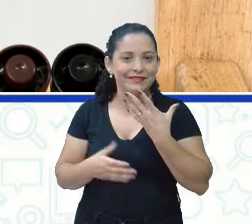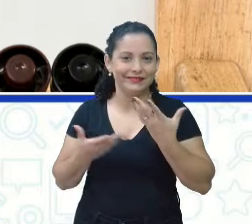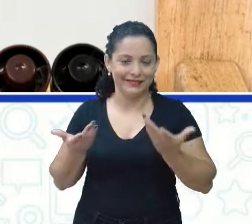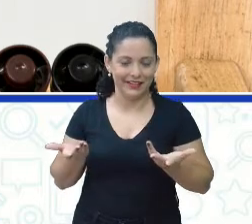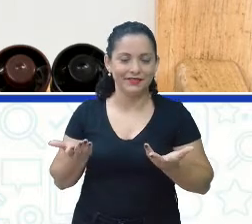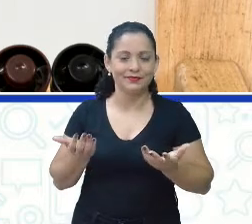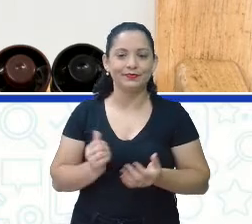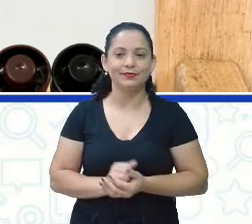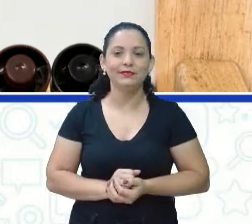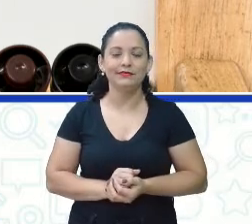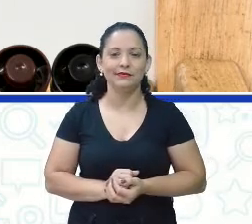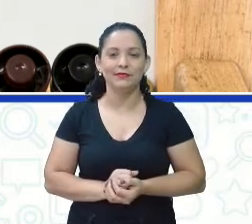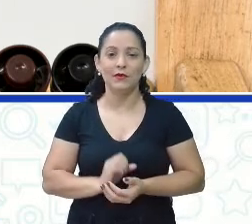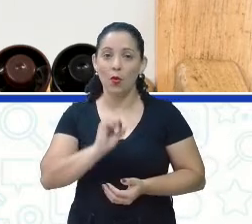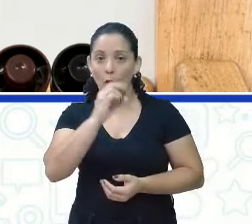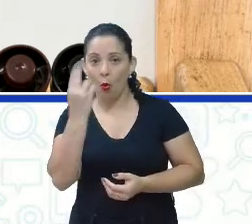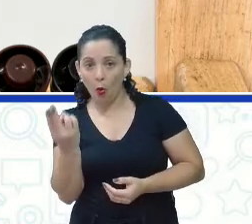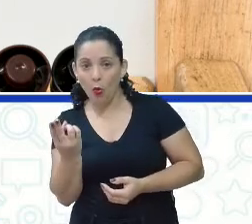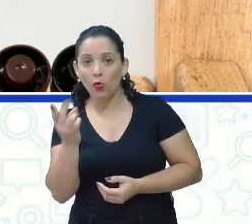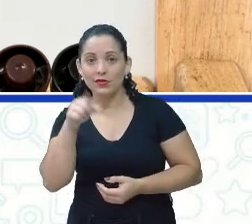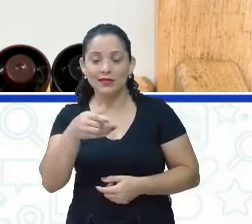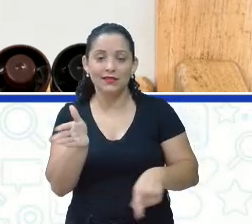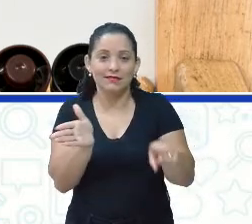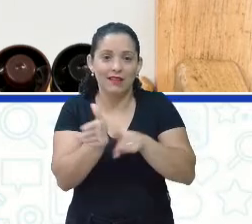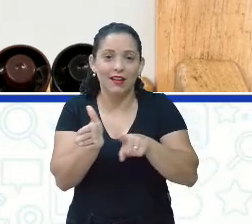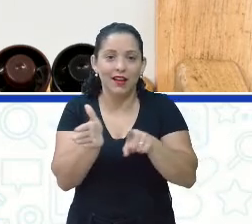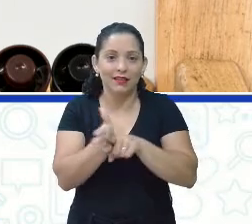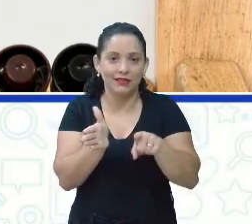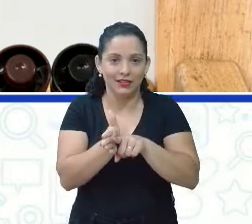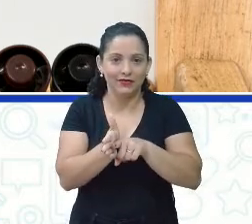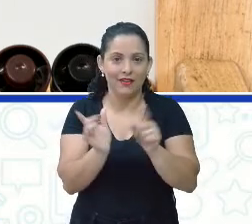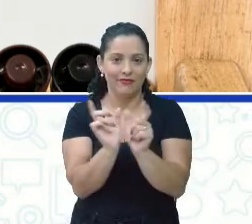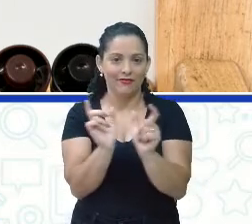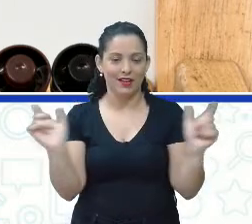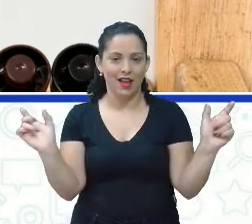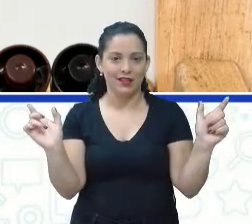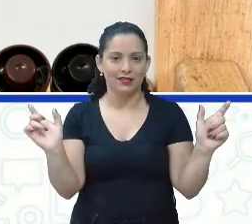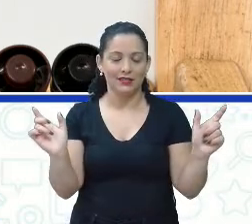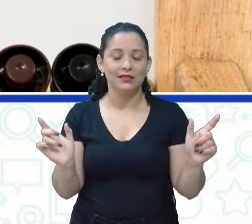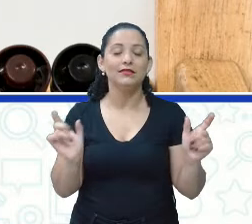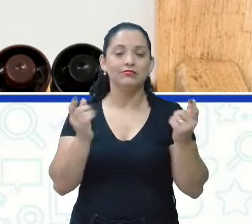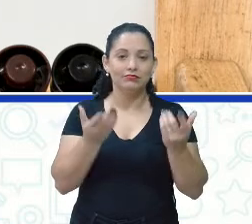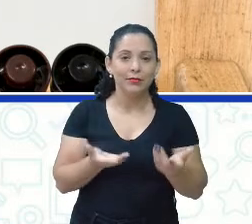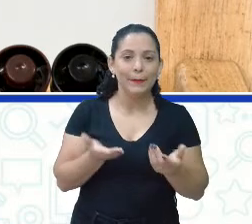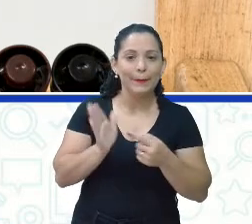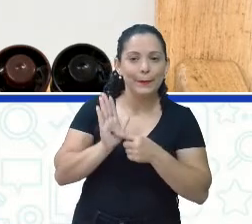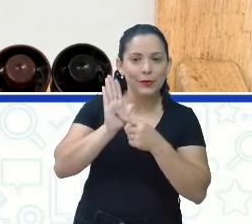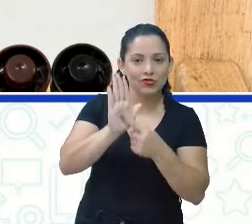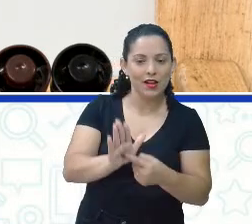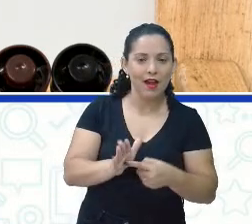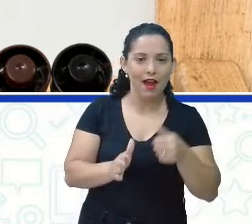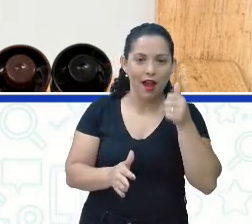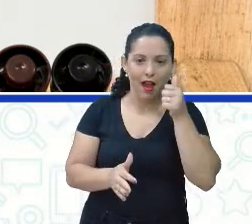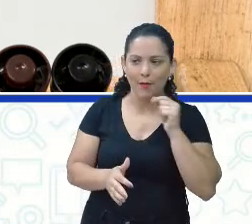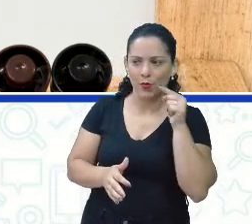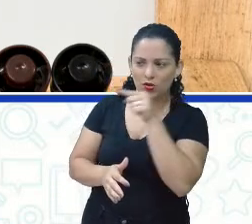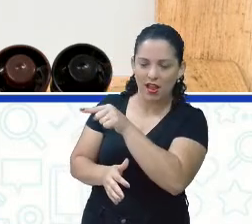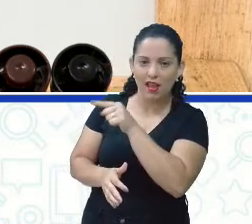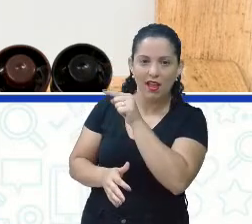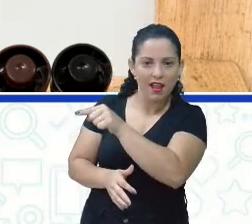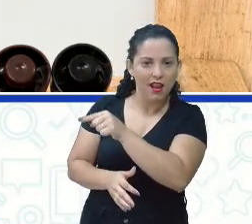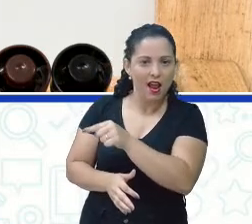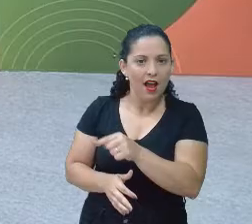ela é não. Mas aqui a gente vai só mudar um pouquinho. Ó, she is not, ela é não.